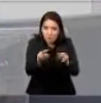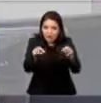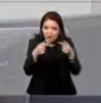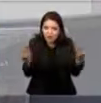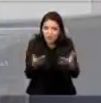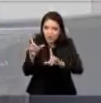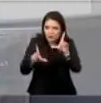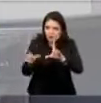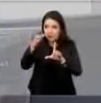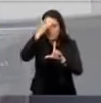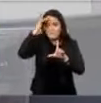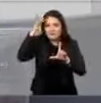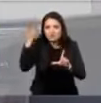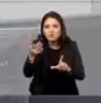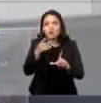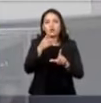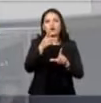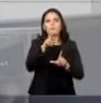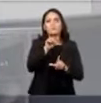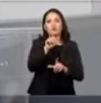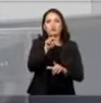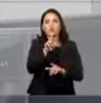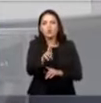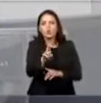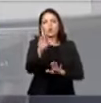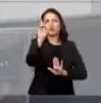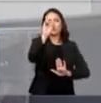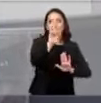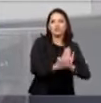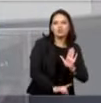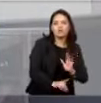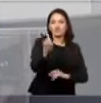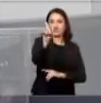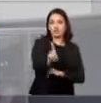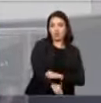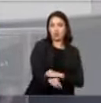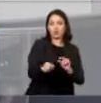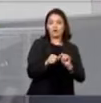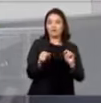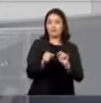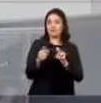produtores, diretores, pessoas que fazem parte da história, da cultura do Brasil, do